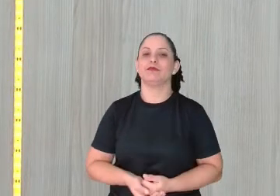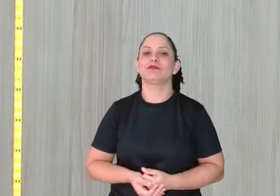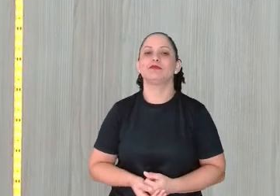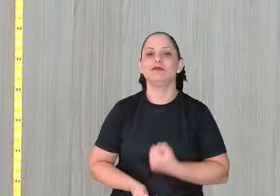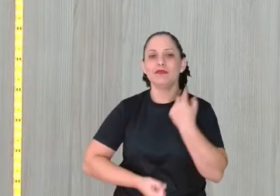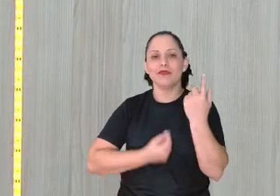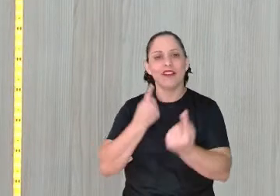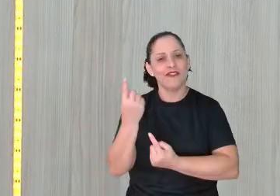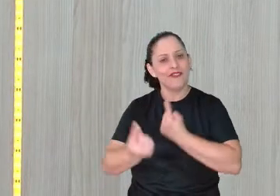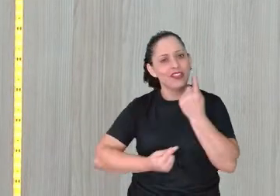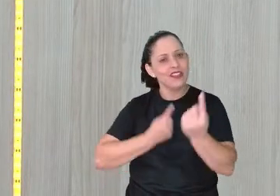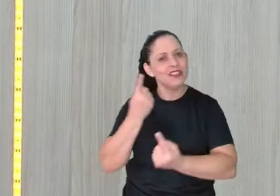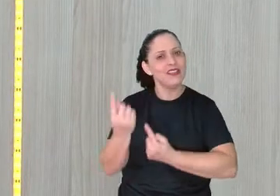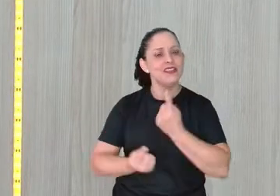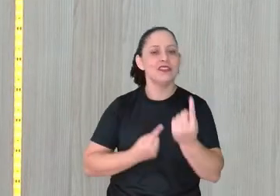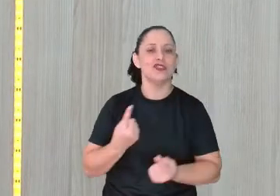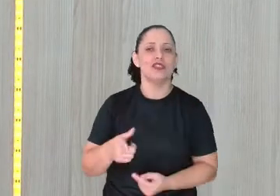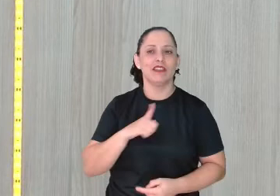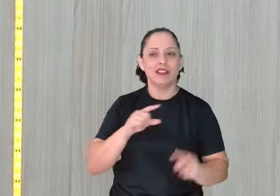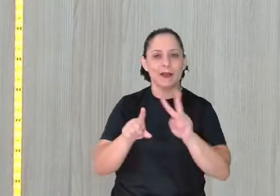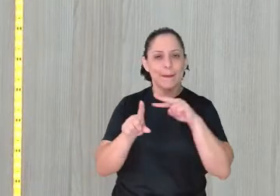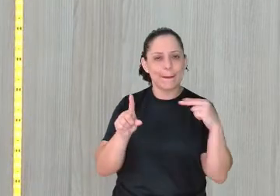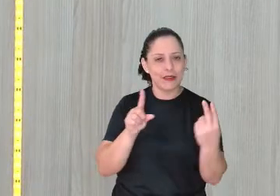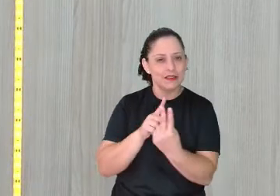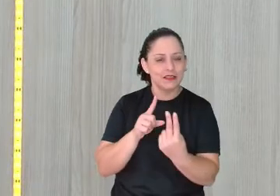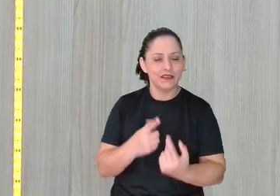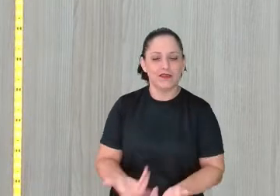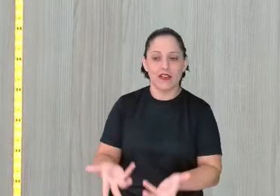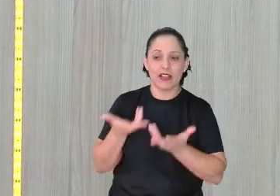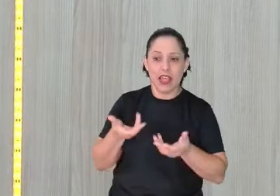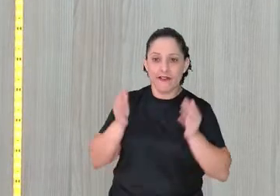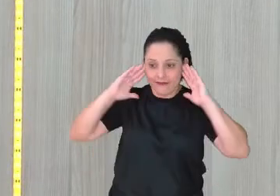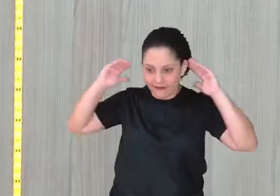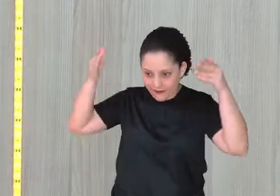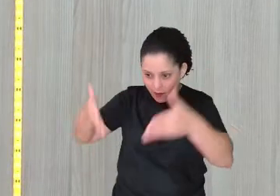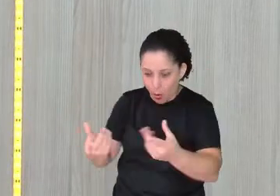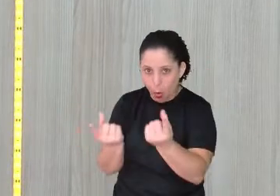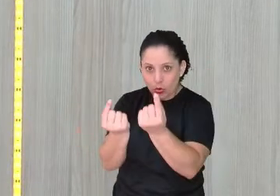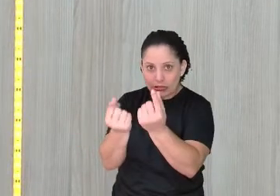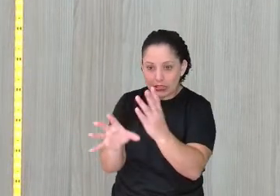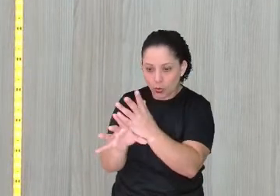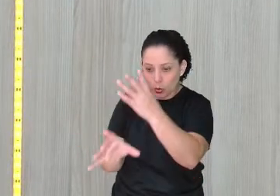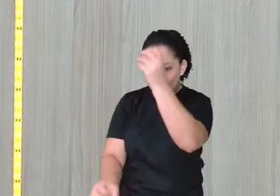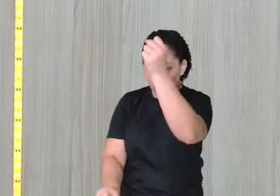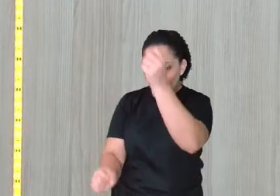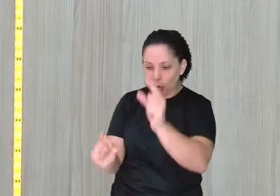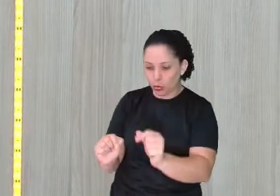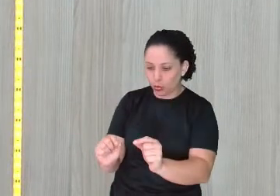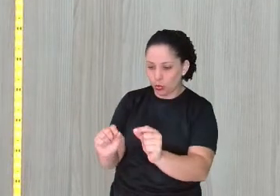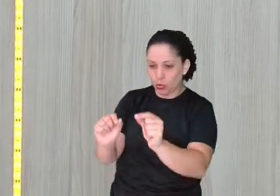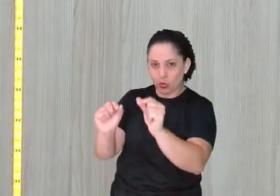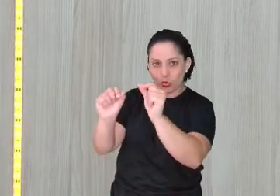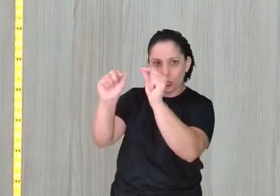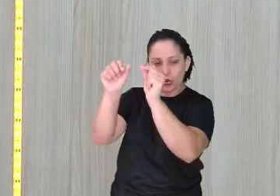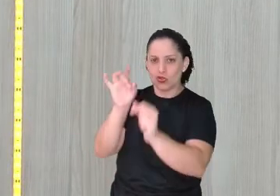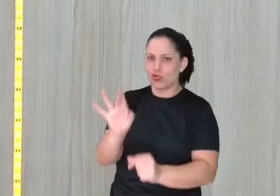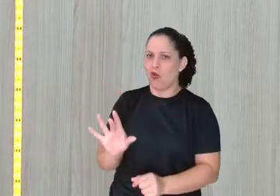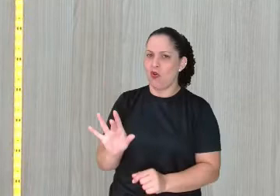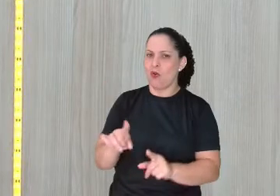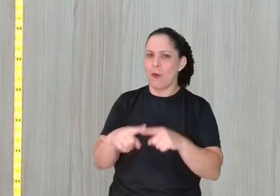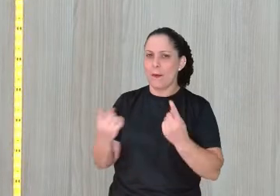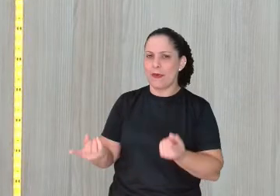só está nessa perspectiva de visar a questão do dinheiro, o lucro, né? E eu digo a gente